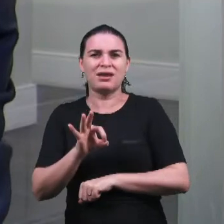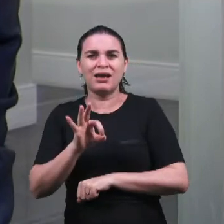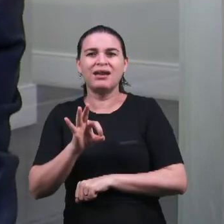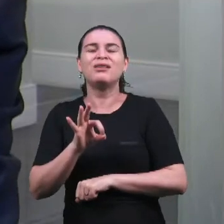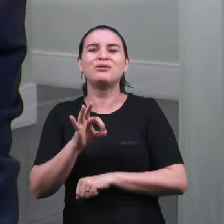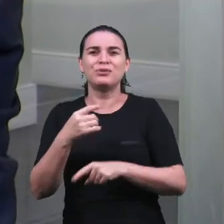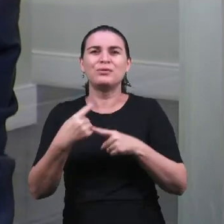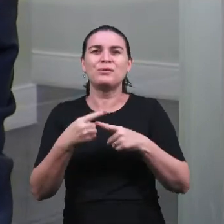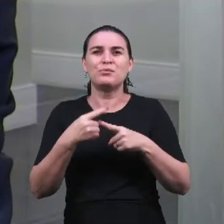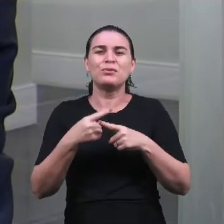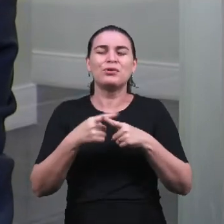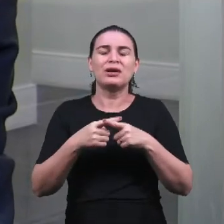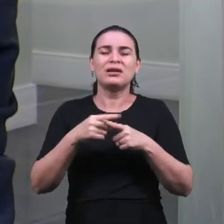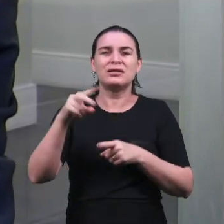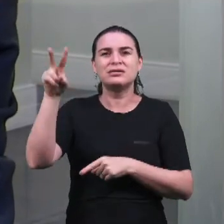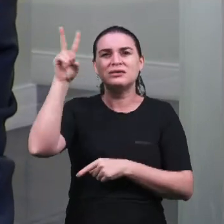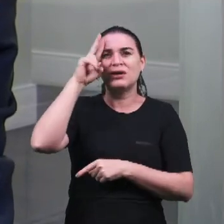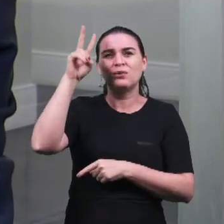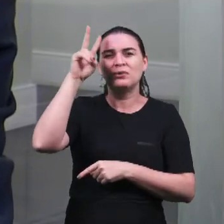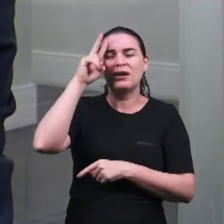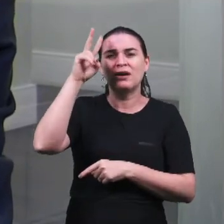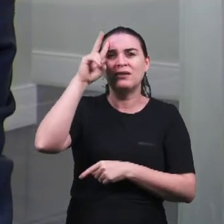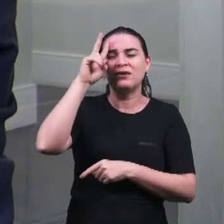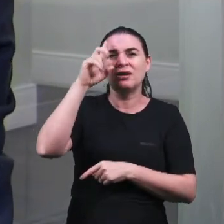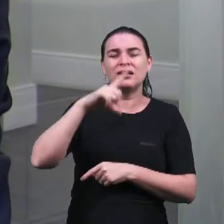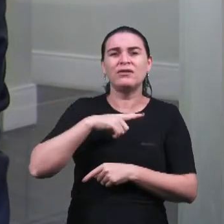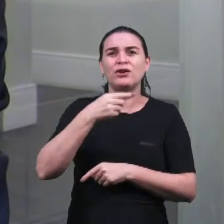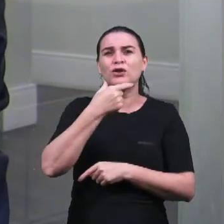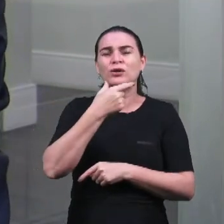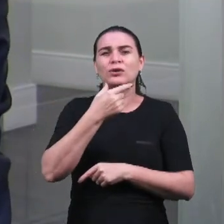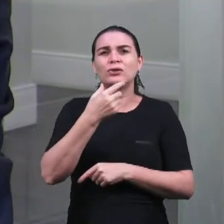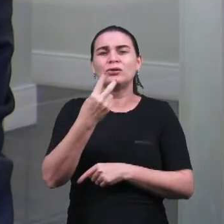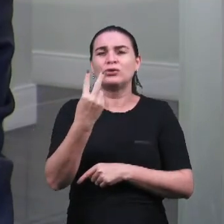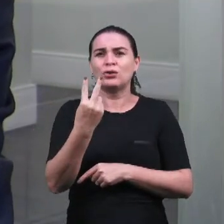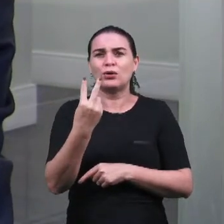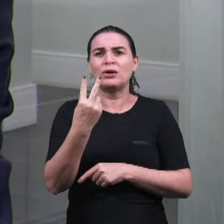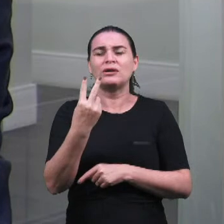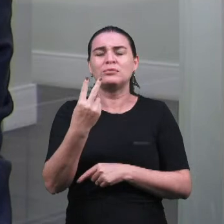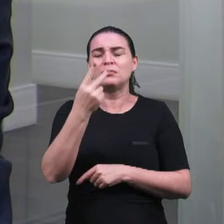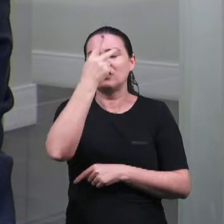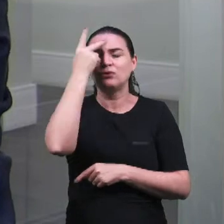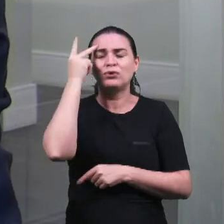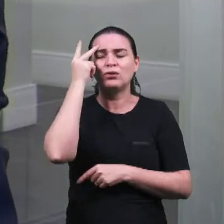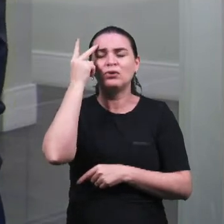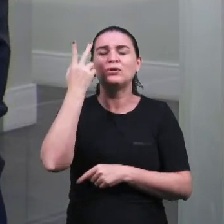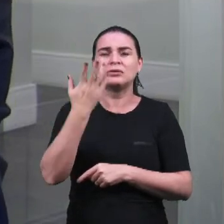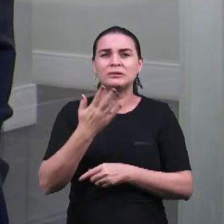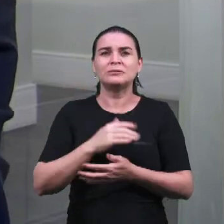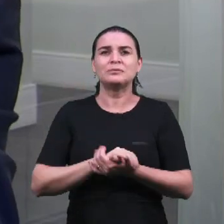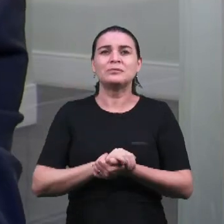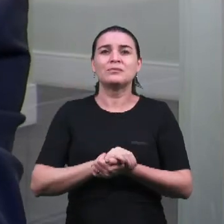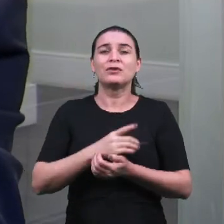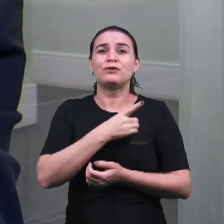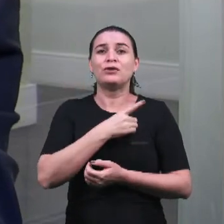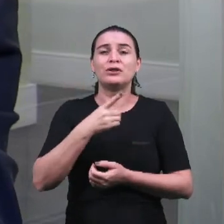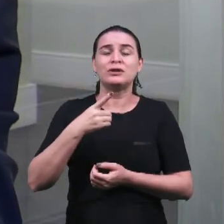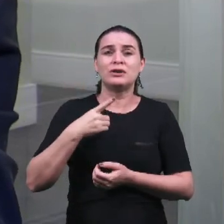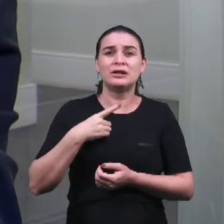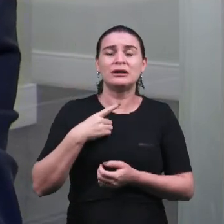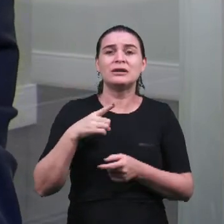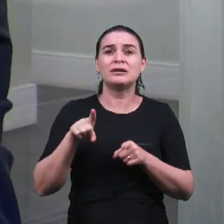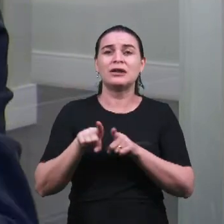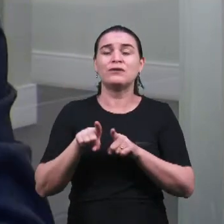E nós tivemos na segunda-feira 2 irmãos nossos, um hoje é diácono, outro é pastor, que foram surfistas